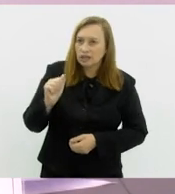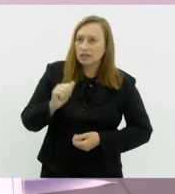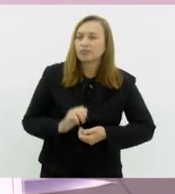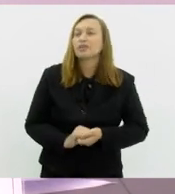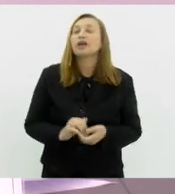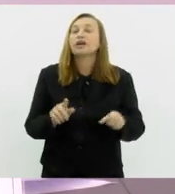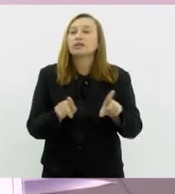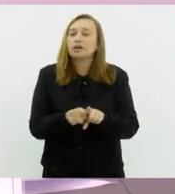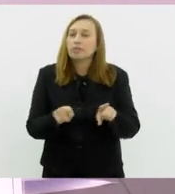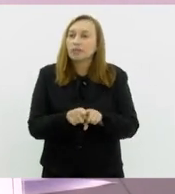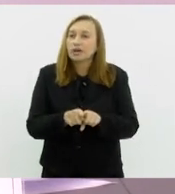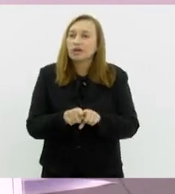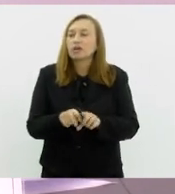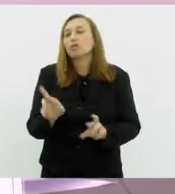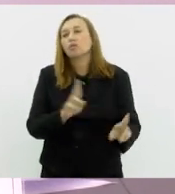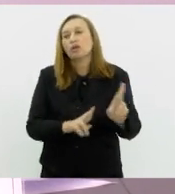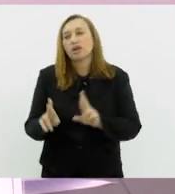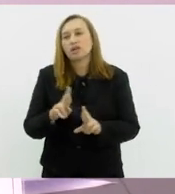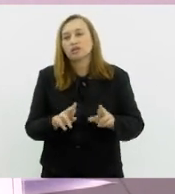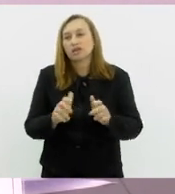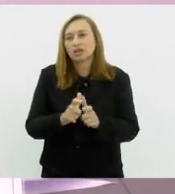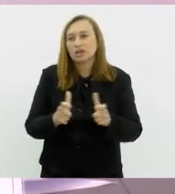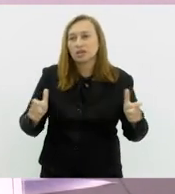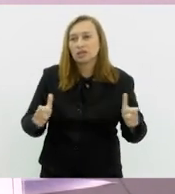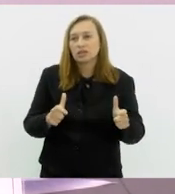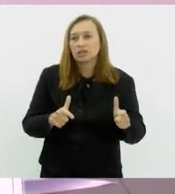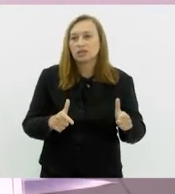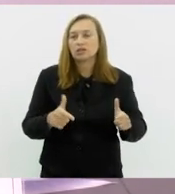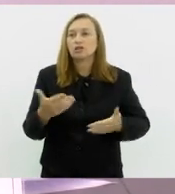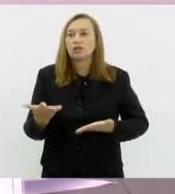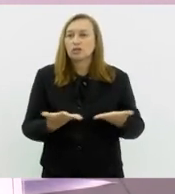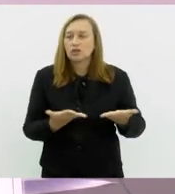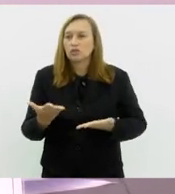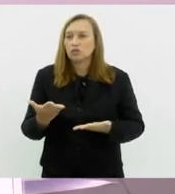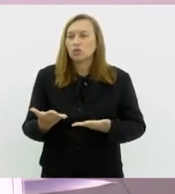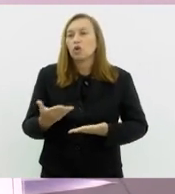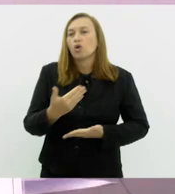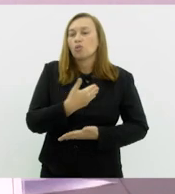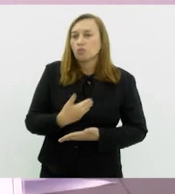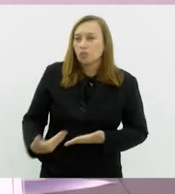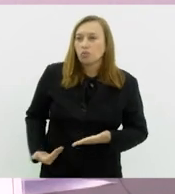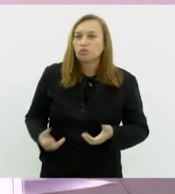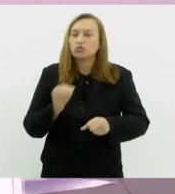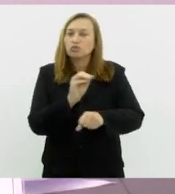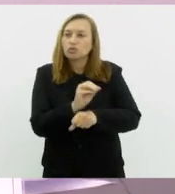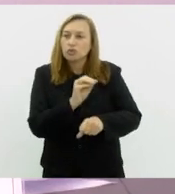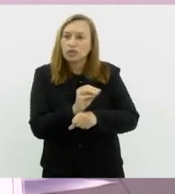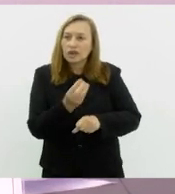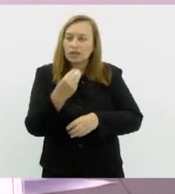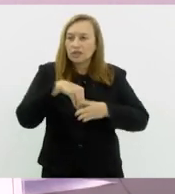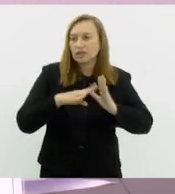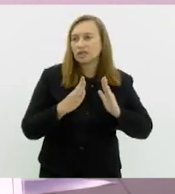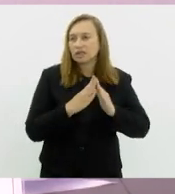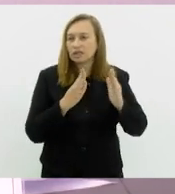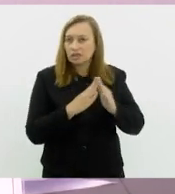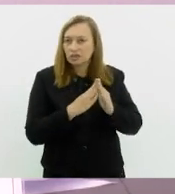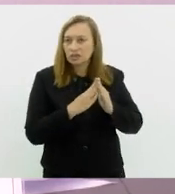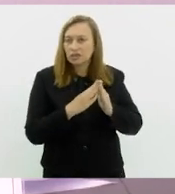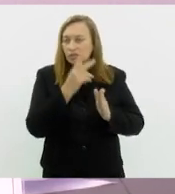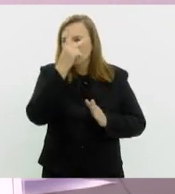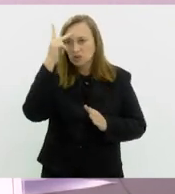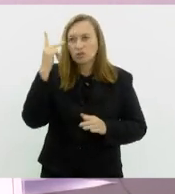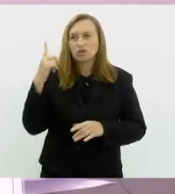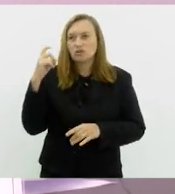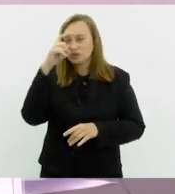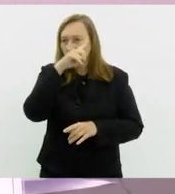Também recomendação com relação à expansão dos serviços públicos do cuidado domiciliar para idosos e pessoas com dificuldade de locomoção,